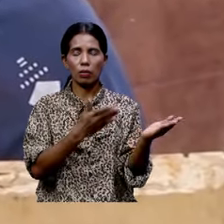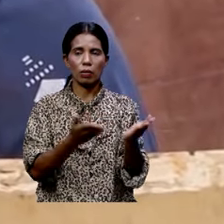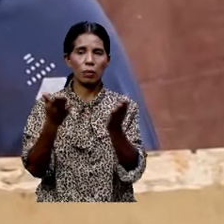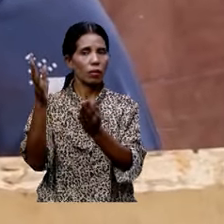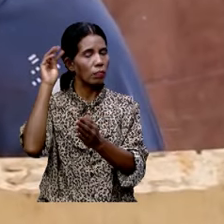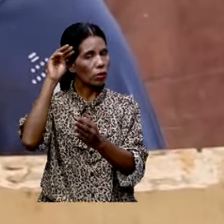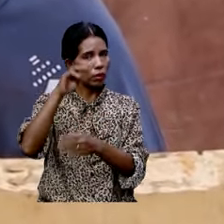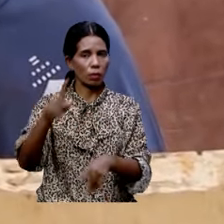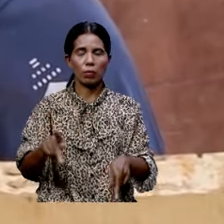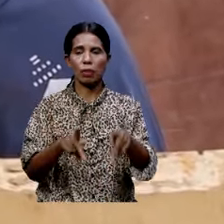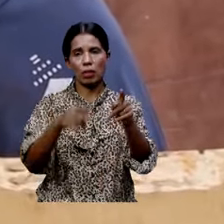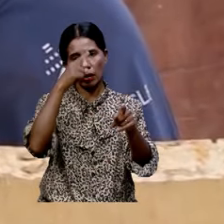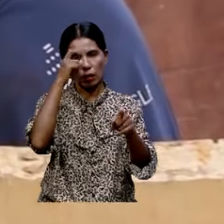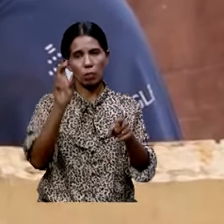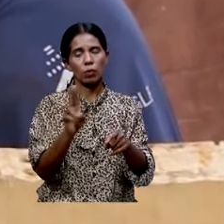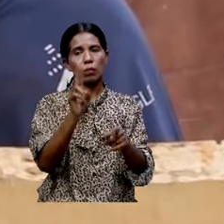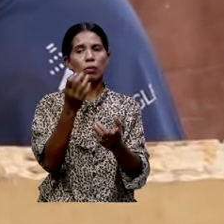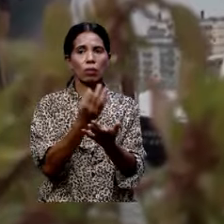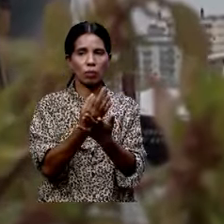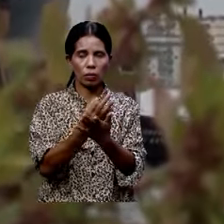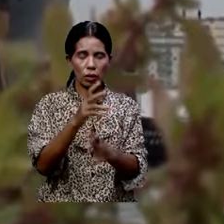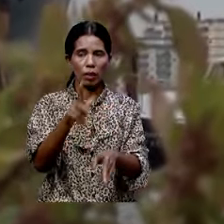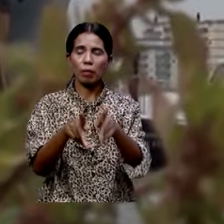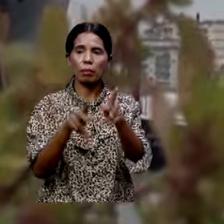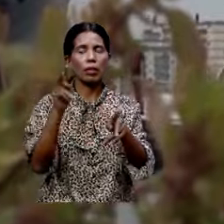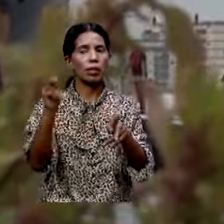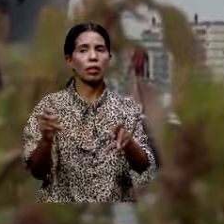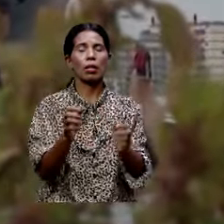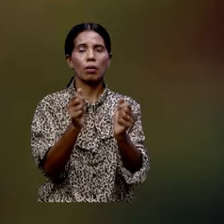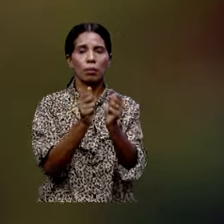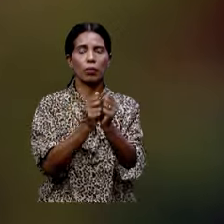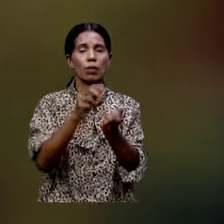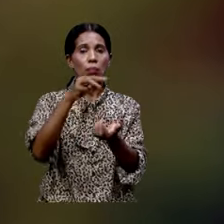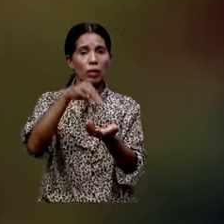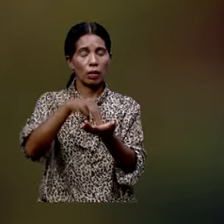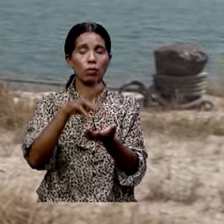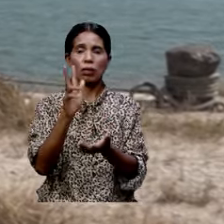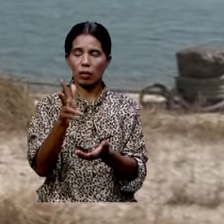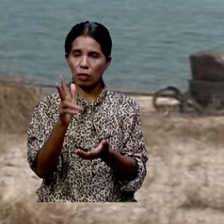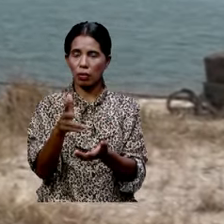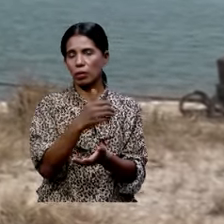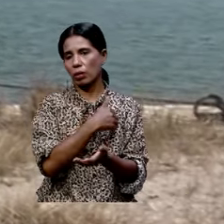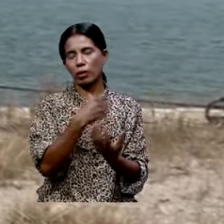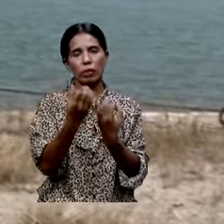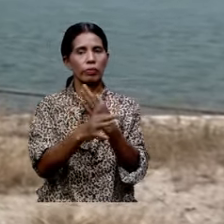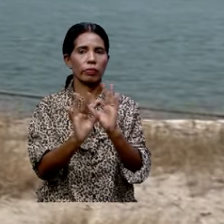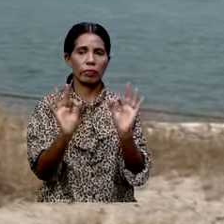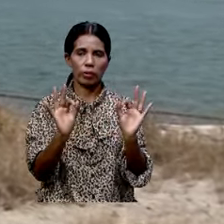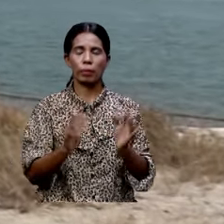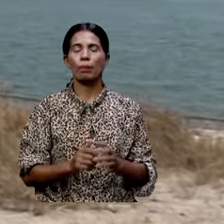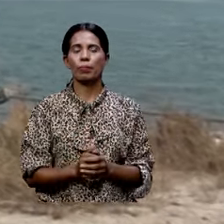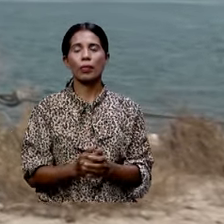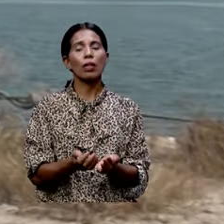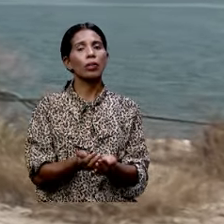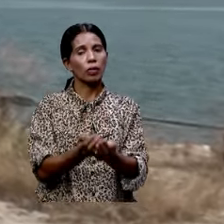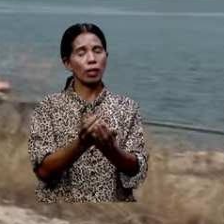Ministério Público, tamba gasta ona osam povo nian quase milhão tolo nulo, mebe la dau finaliza. Sociedade ne